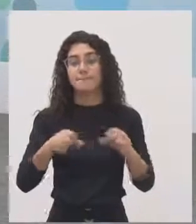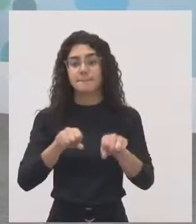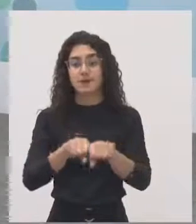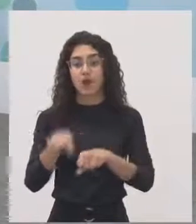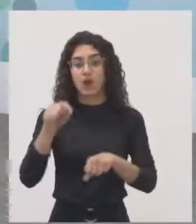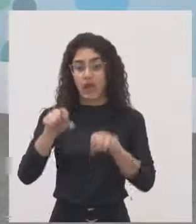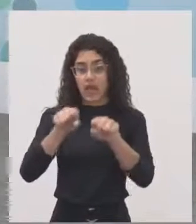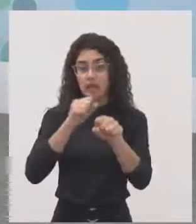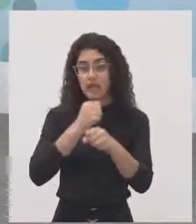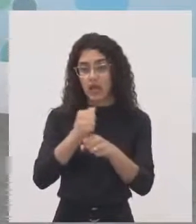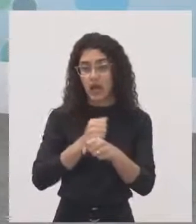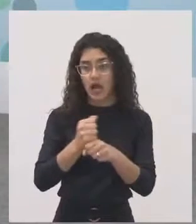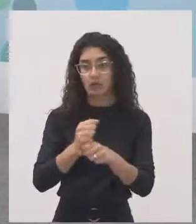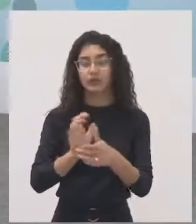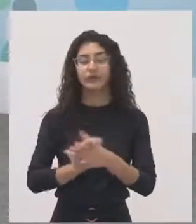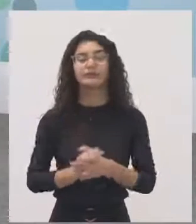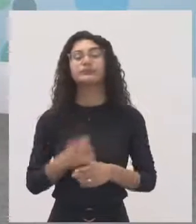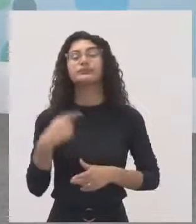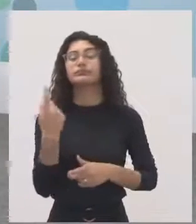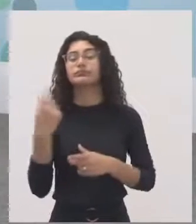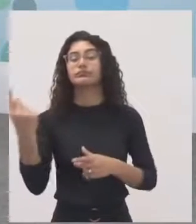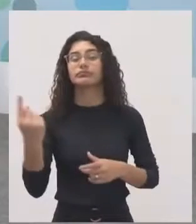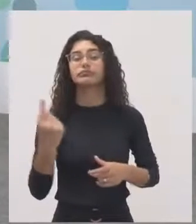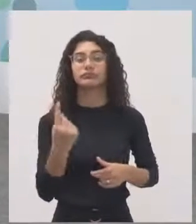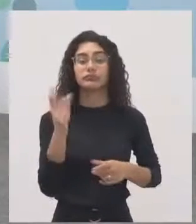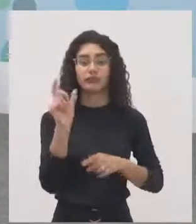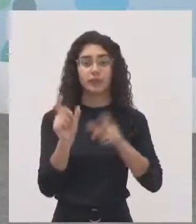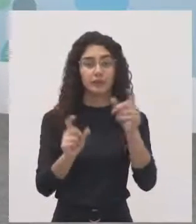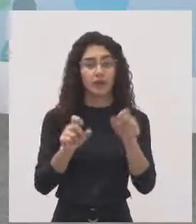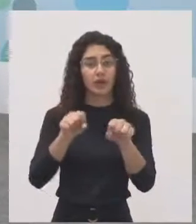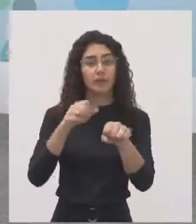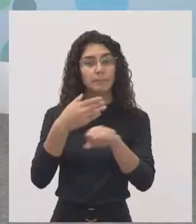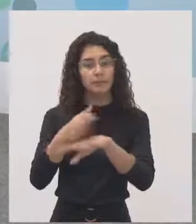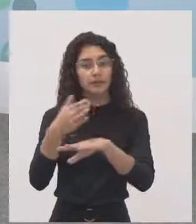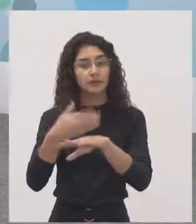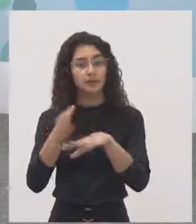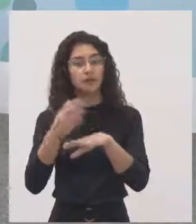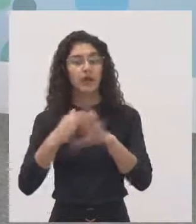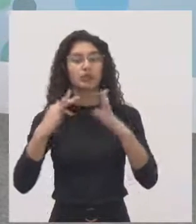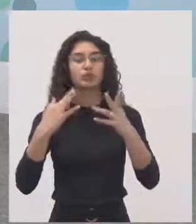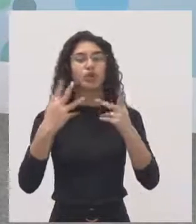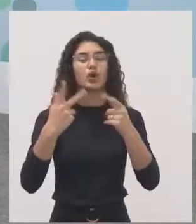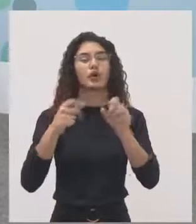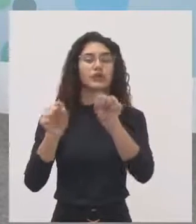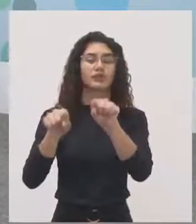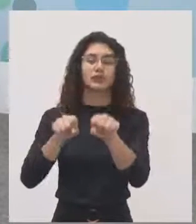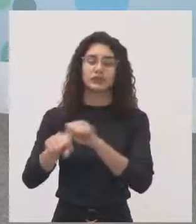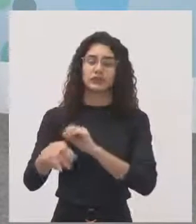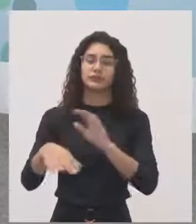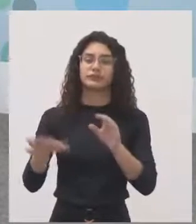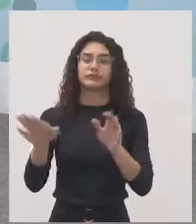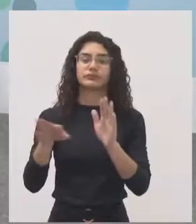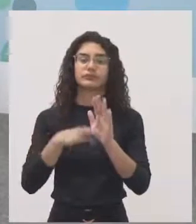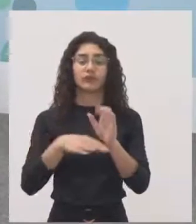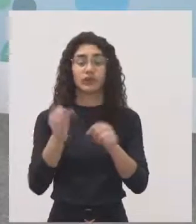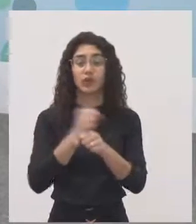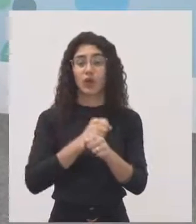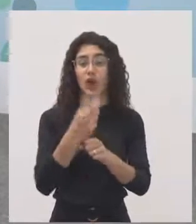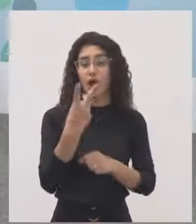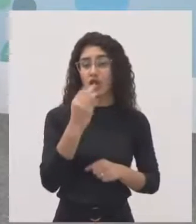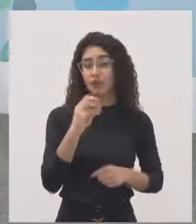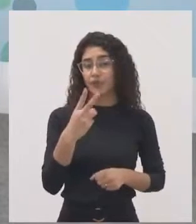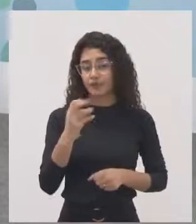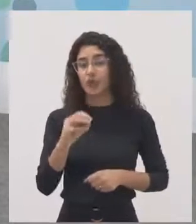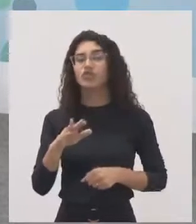participar também, nós vamos trazer aí as pessoas que participaram com a gente de todas essas formações desde o ano passado aí,